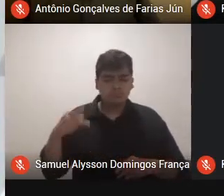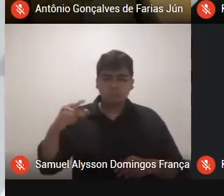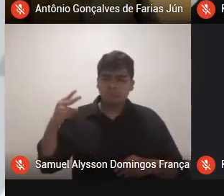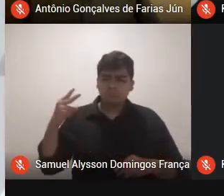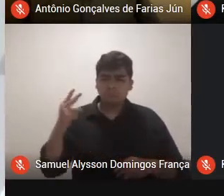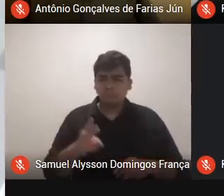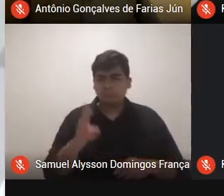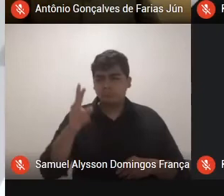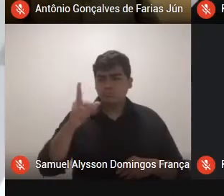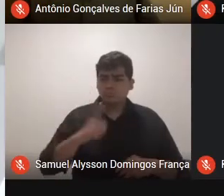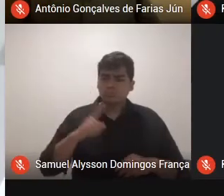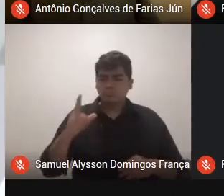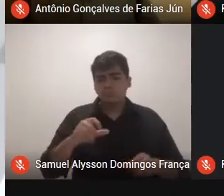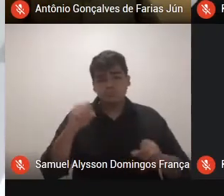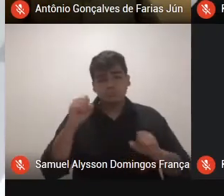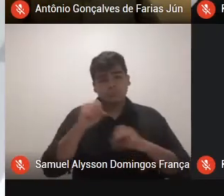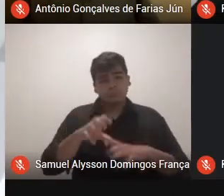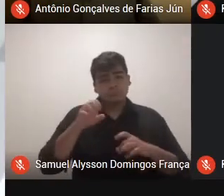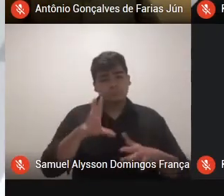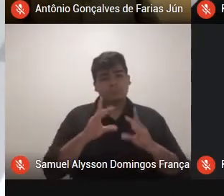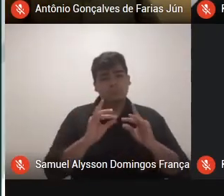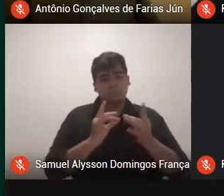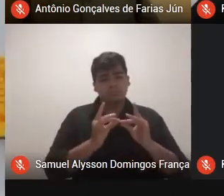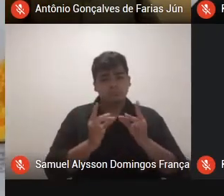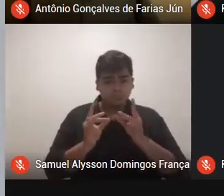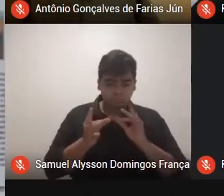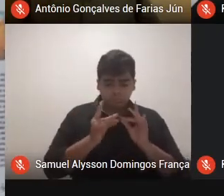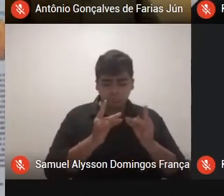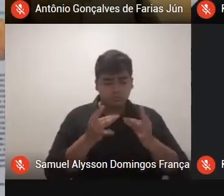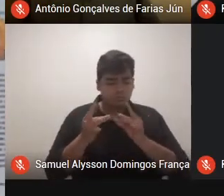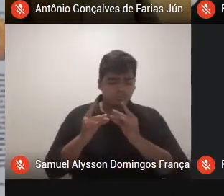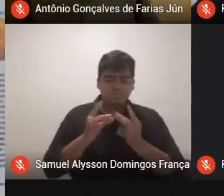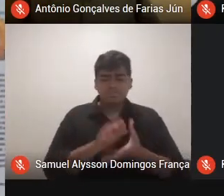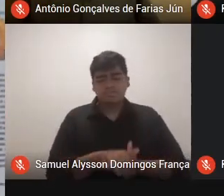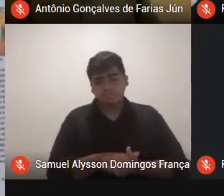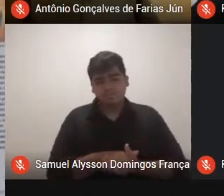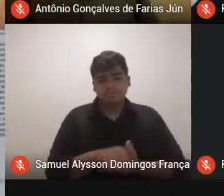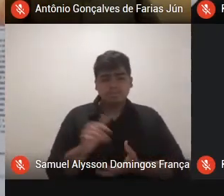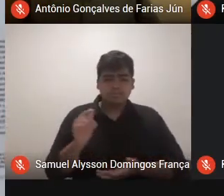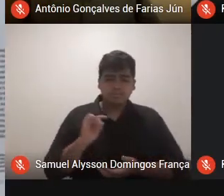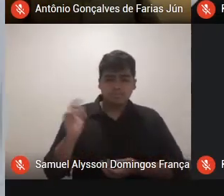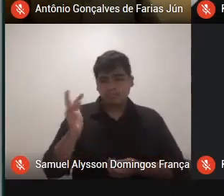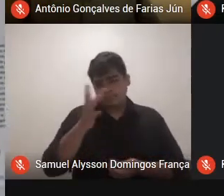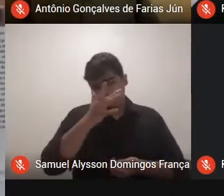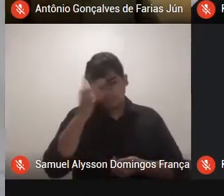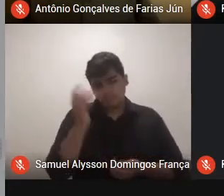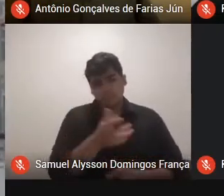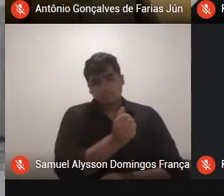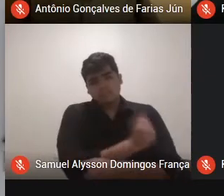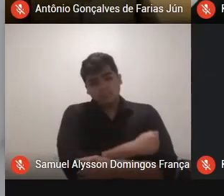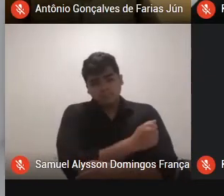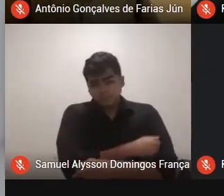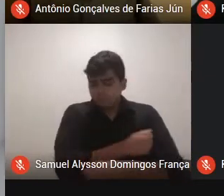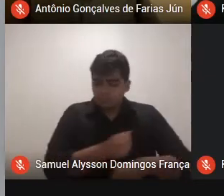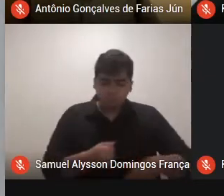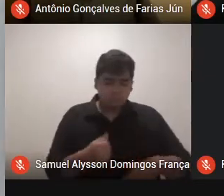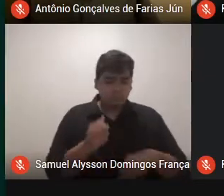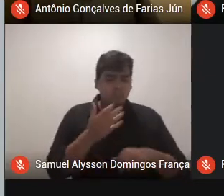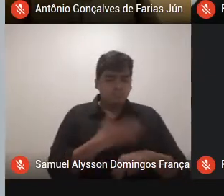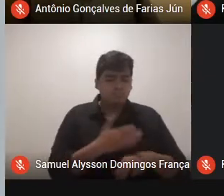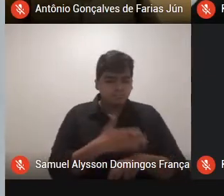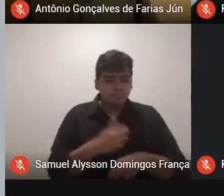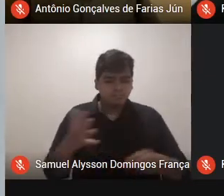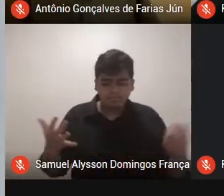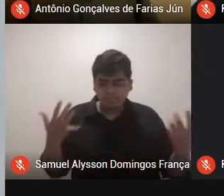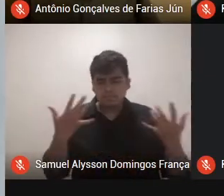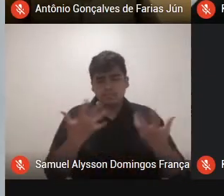ministraram várias oficinas, tá? Então, a produção dos alunos foi excelente, né? E